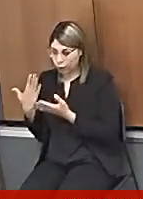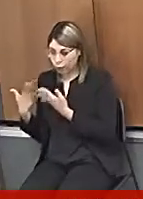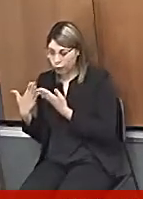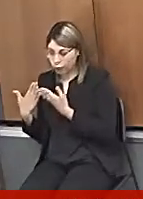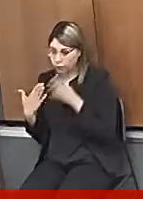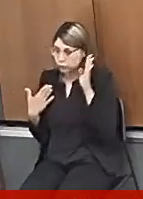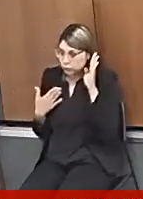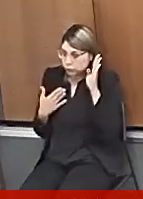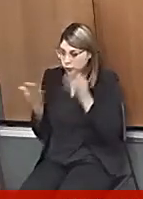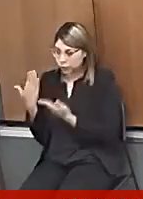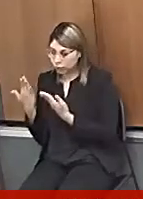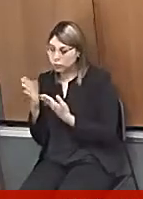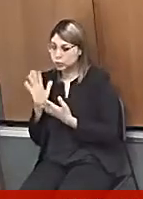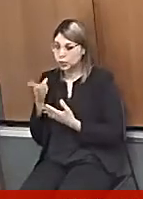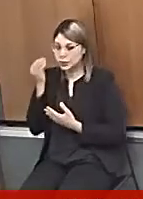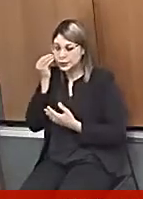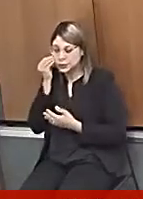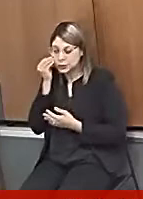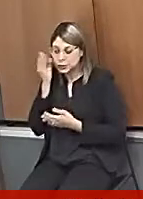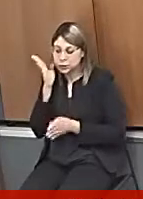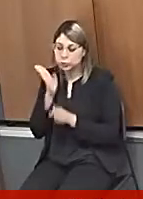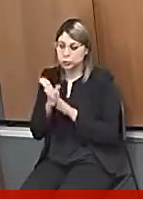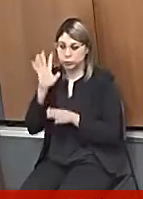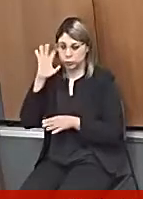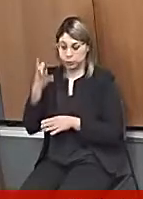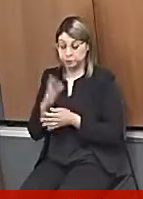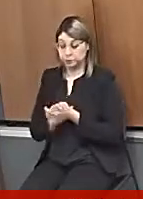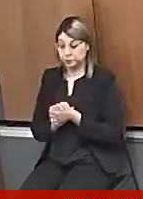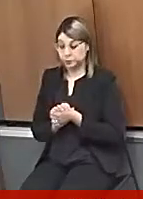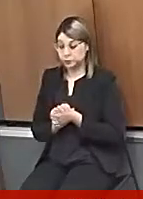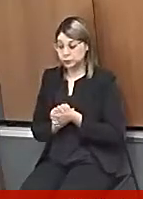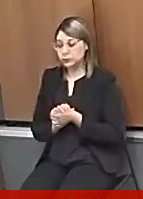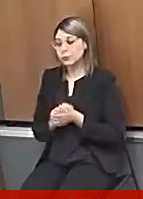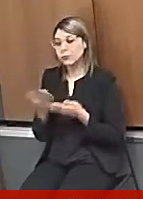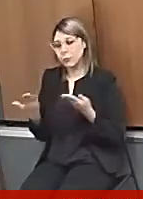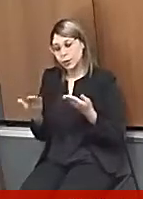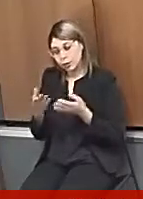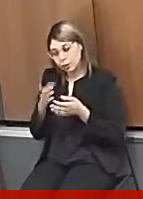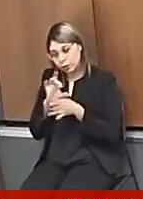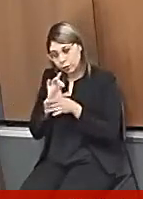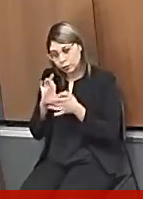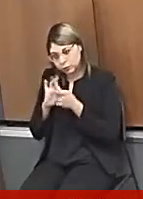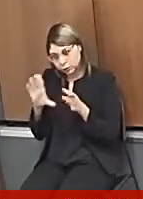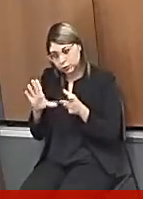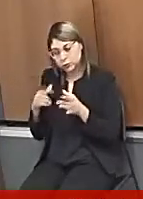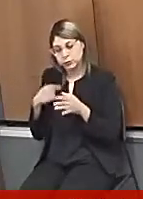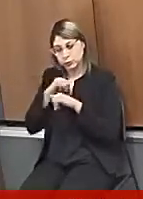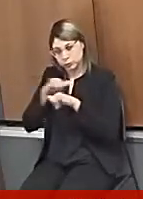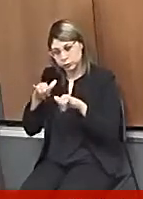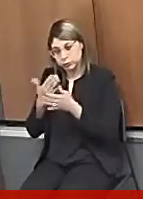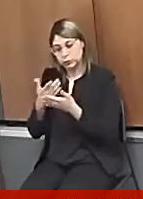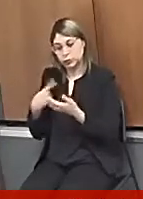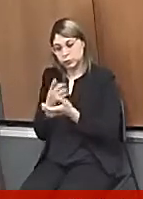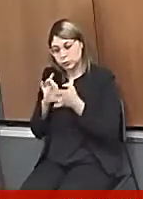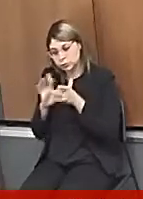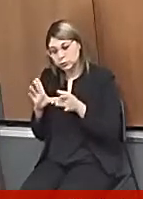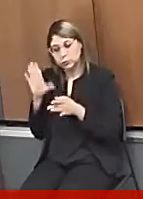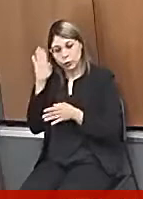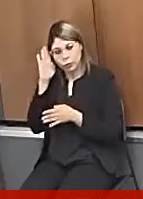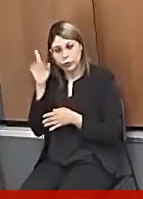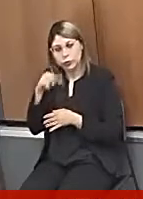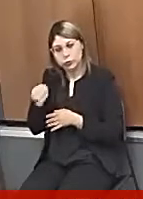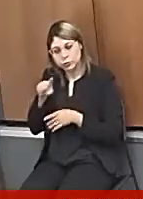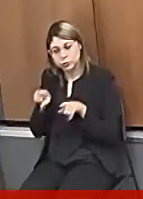tentando encontrar uma solução e dizer que a gente está aberto lá pra cá houve